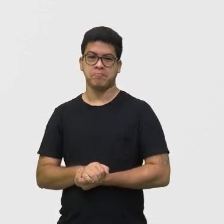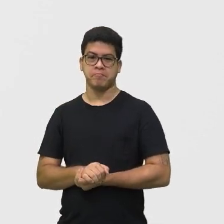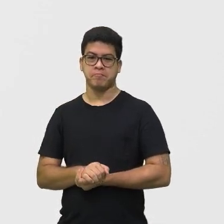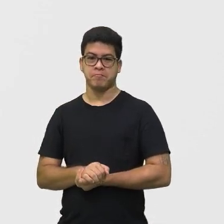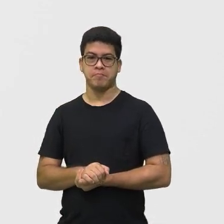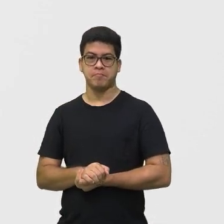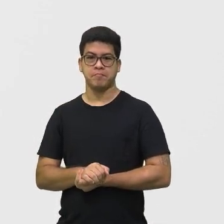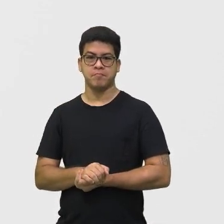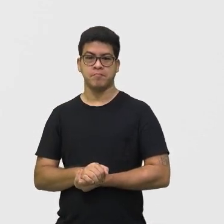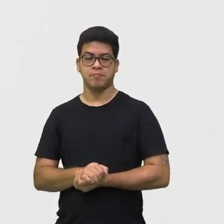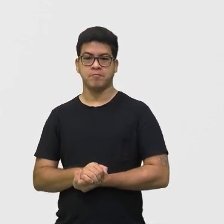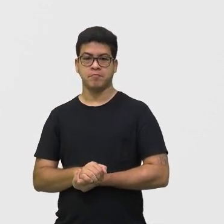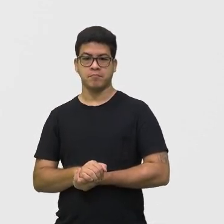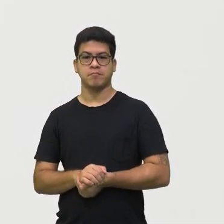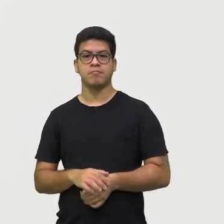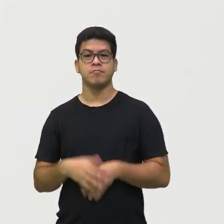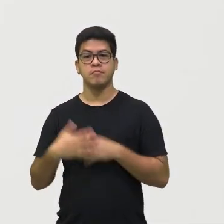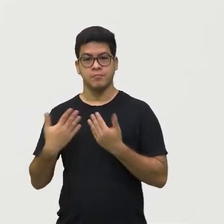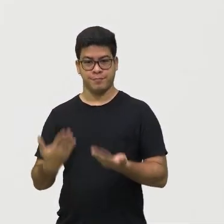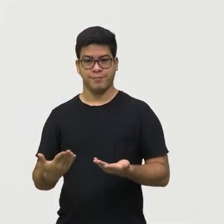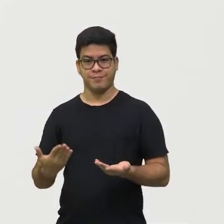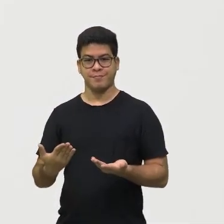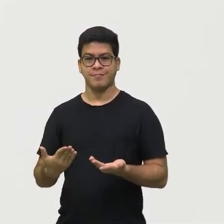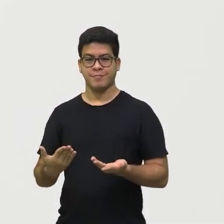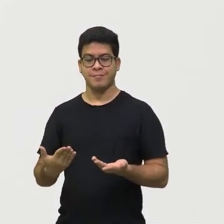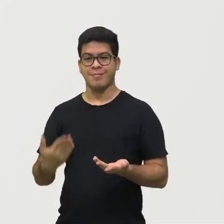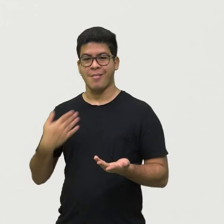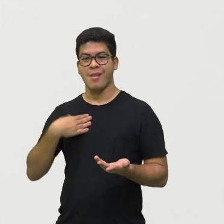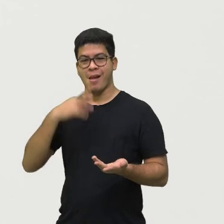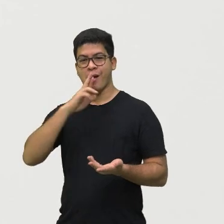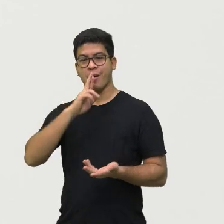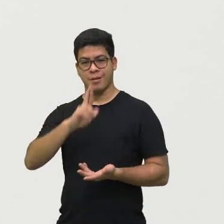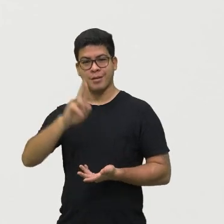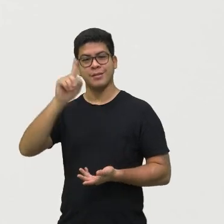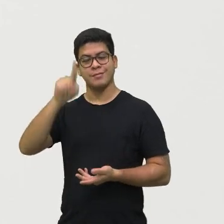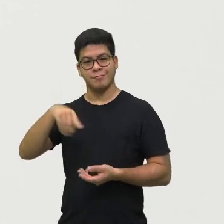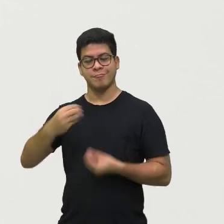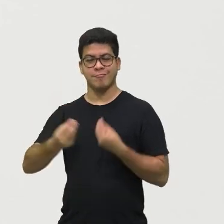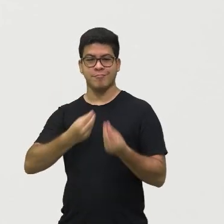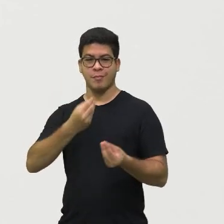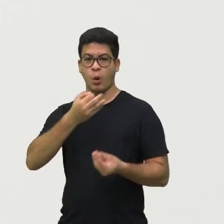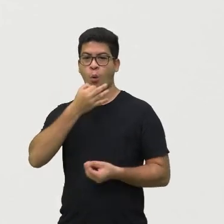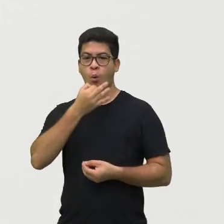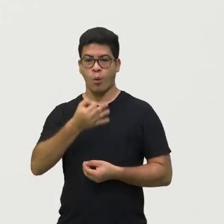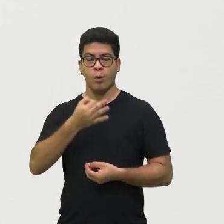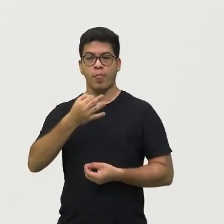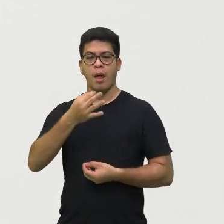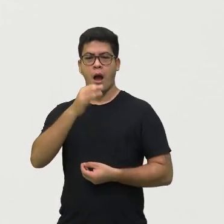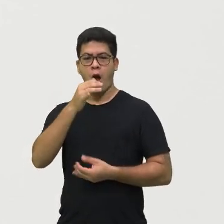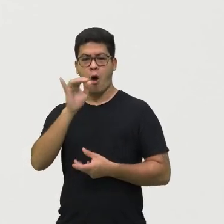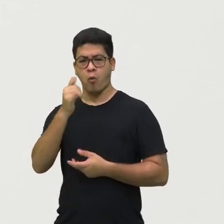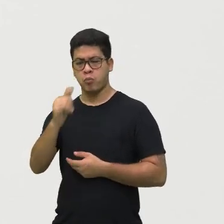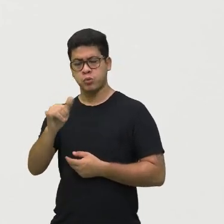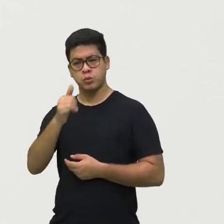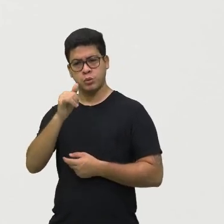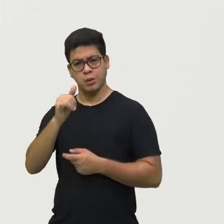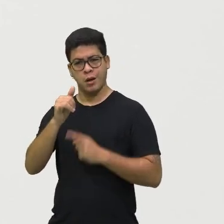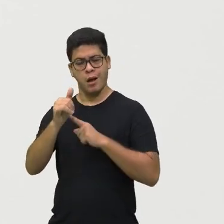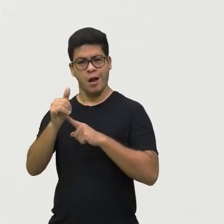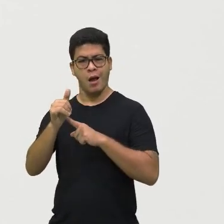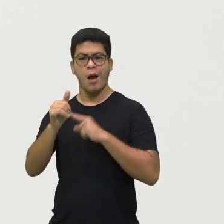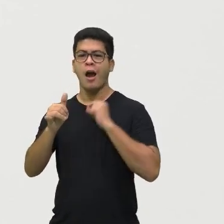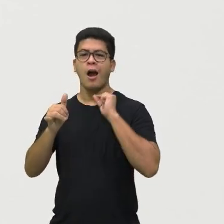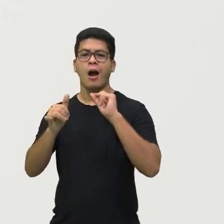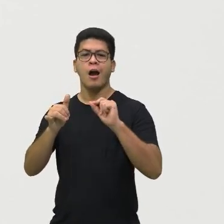Resposta aqui, letra B, é a nossa resposta lá da primeira questão. A carga elétrica abandonada